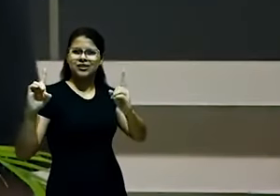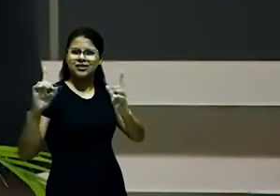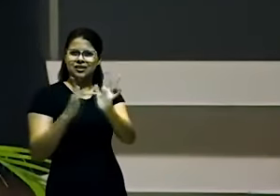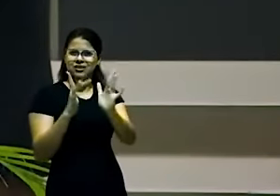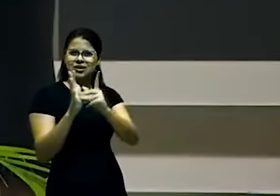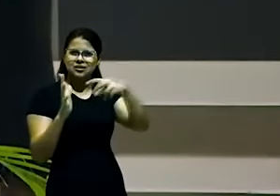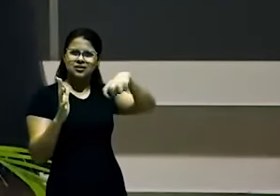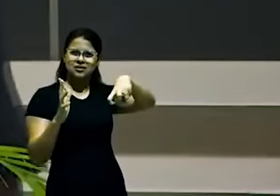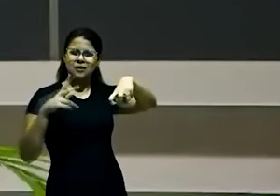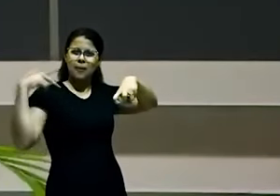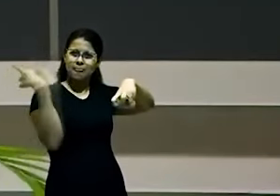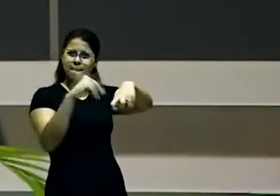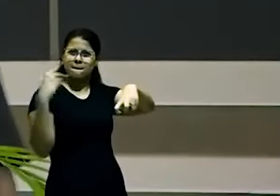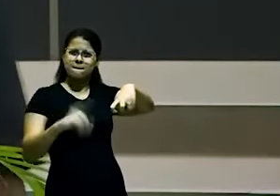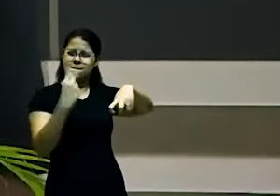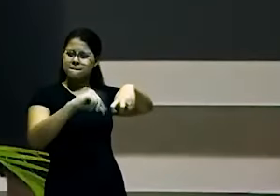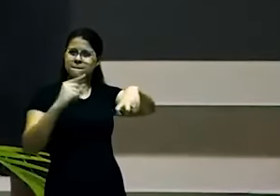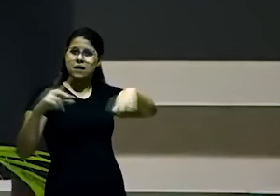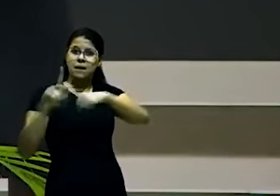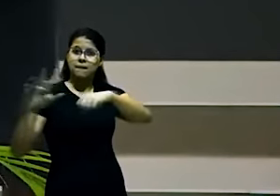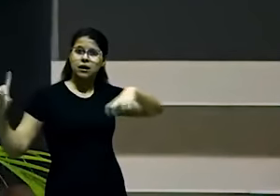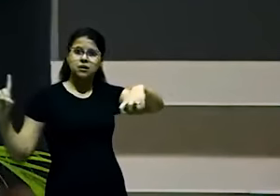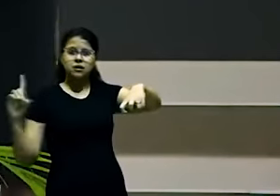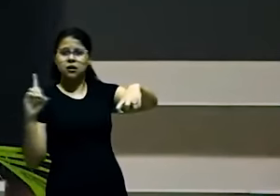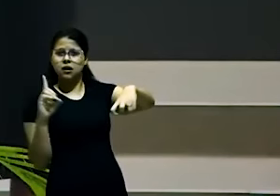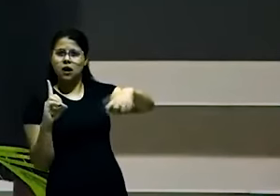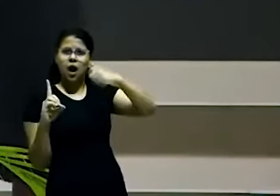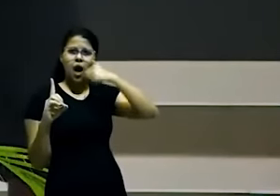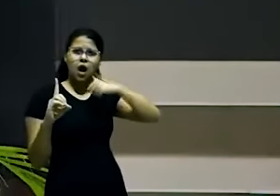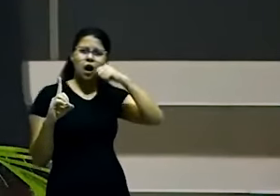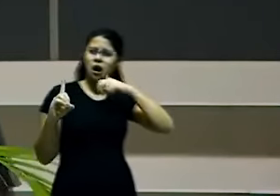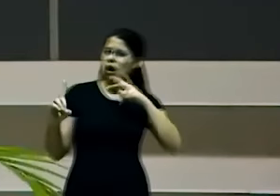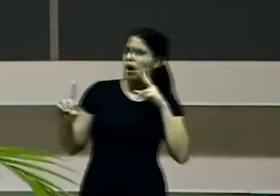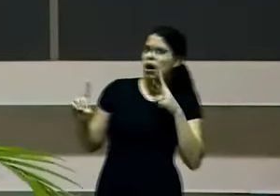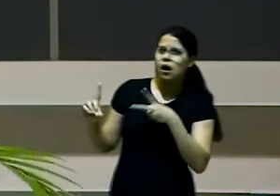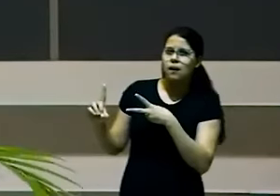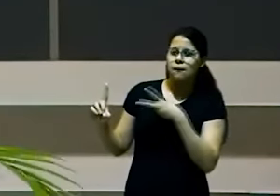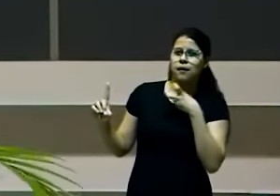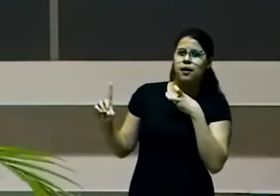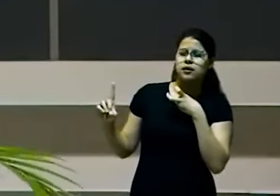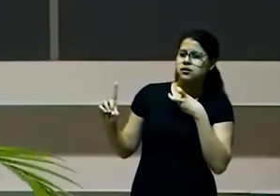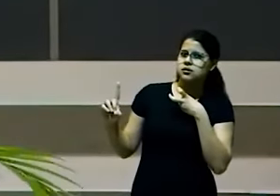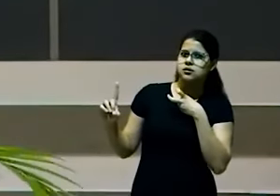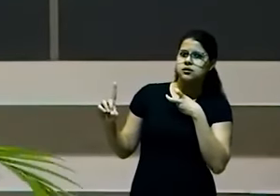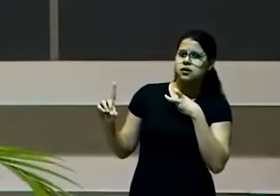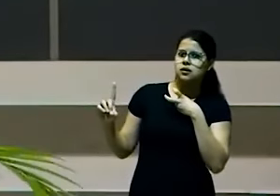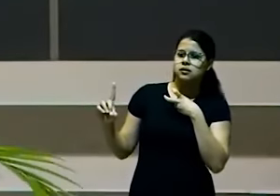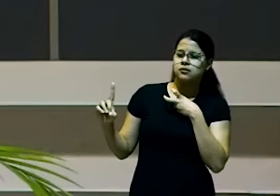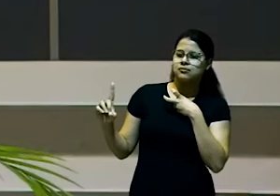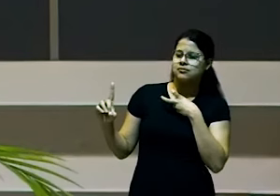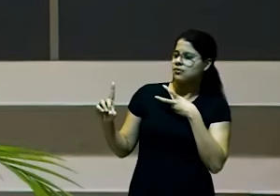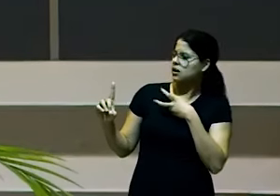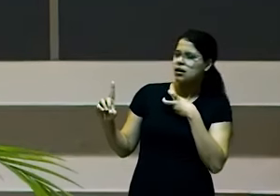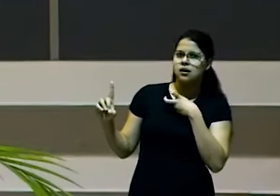permissão para Pedro entrar e quando Pedro entra a mulher olha para Pedro e reconhece ele tu és um